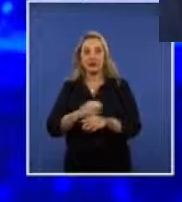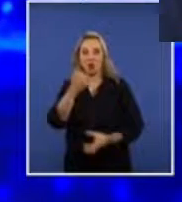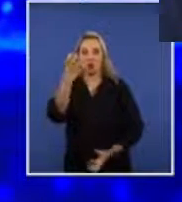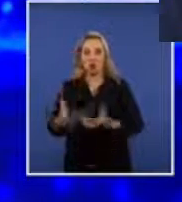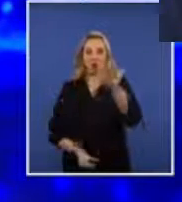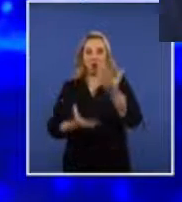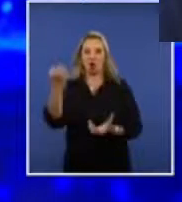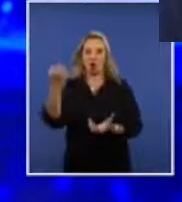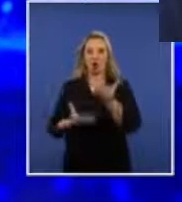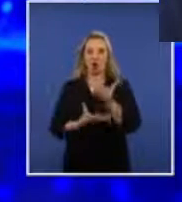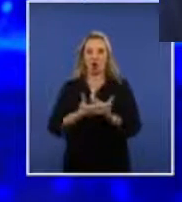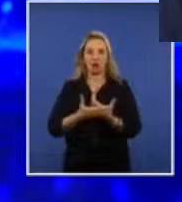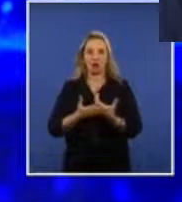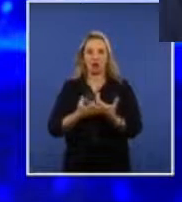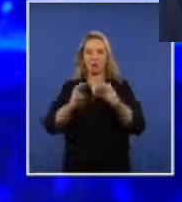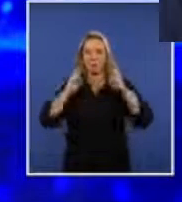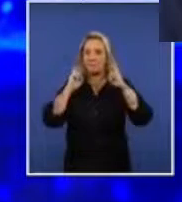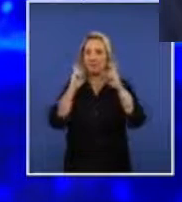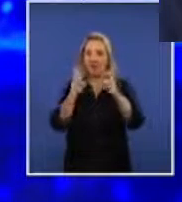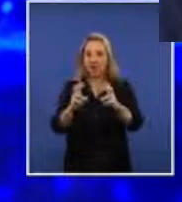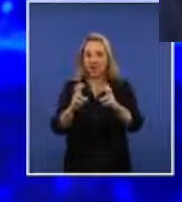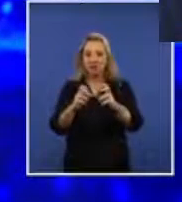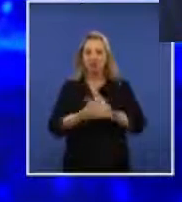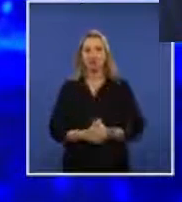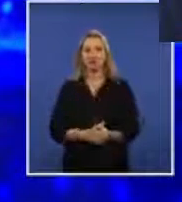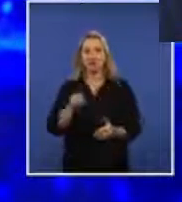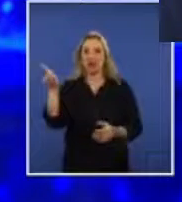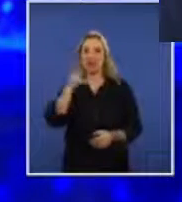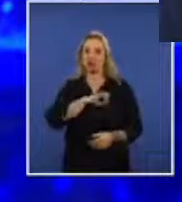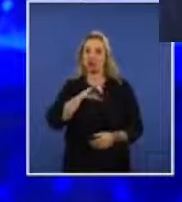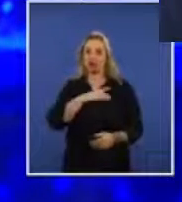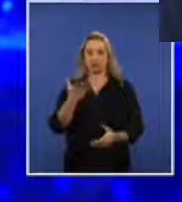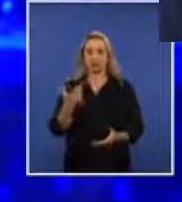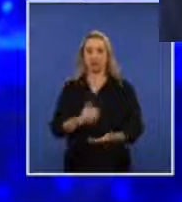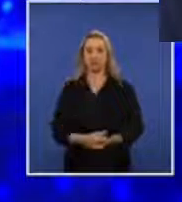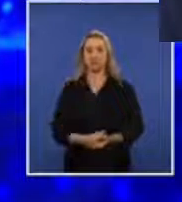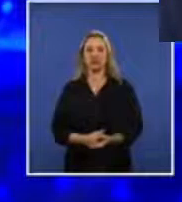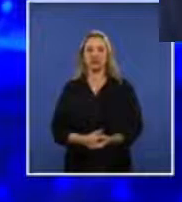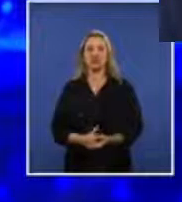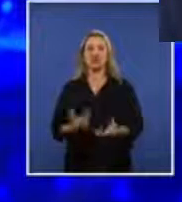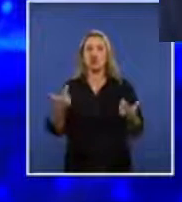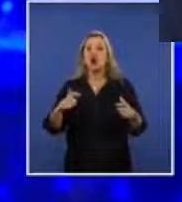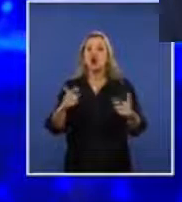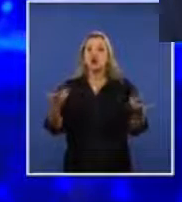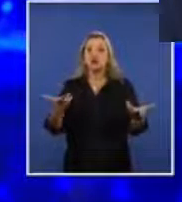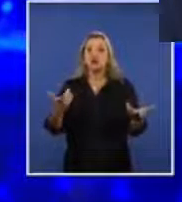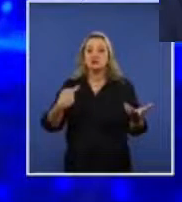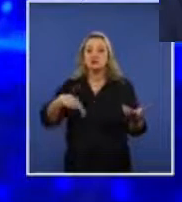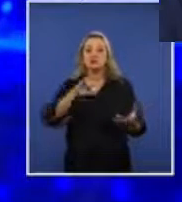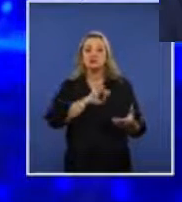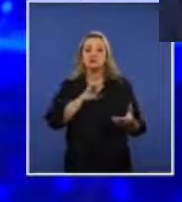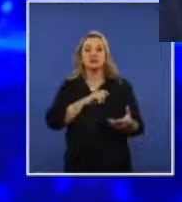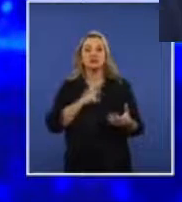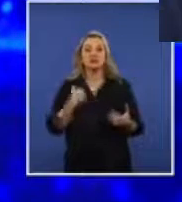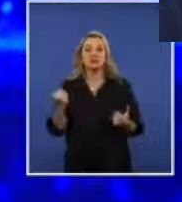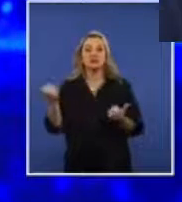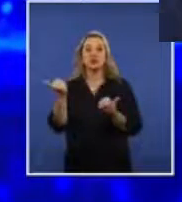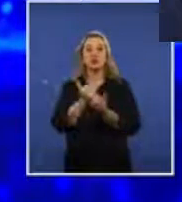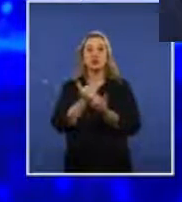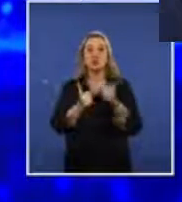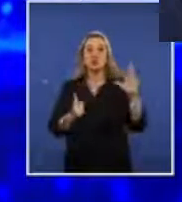fogo em metrôs lá no Chile. Para onde está indo o nosso Chile? Lula apoiou